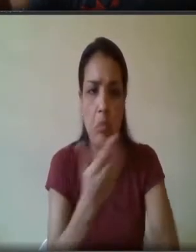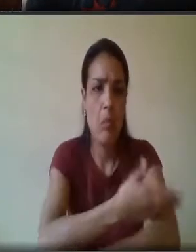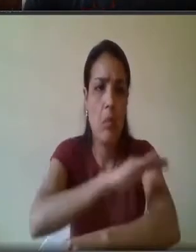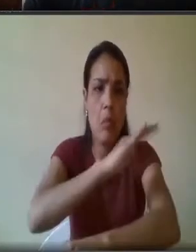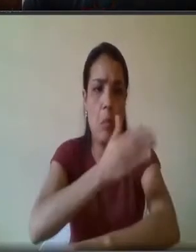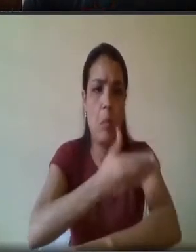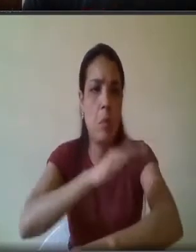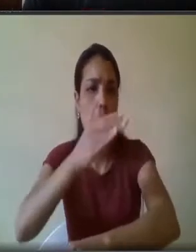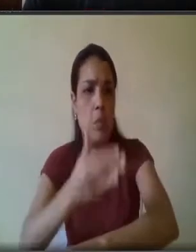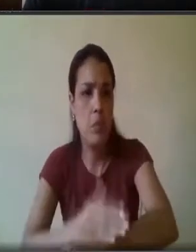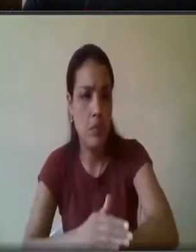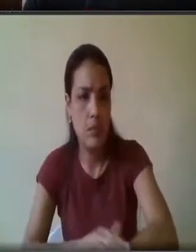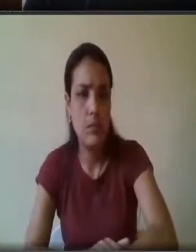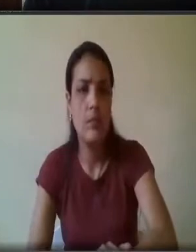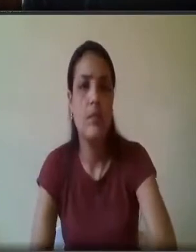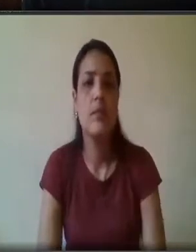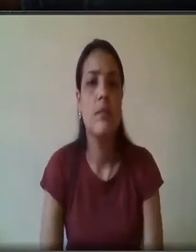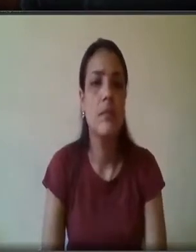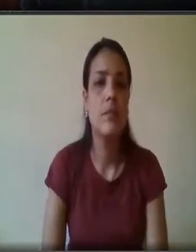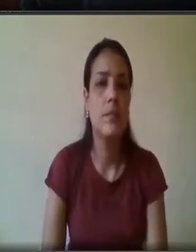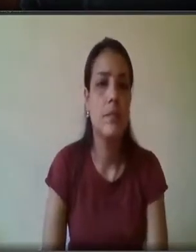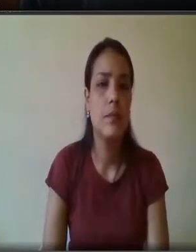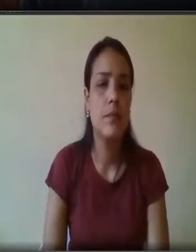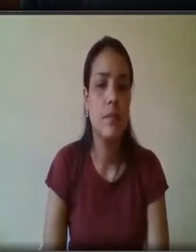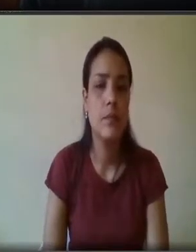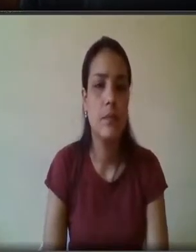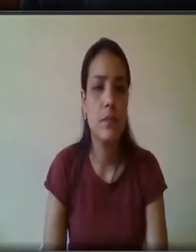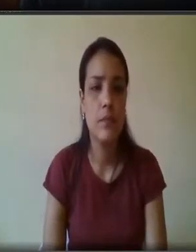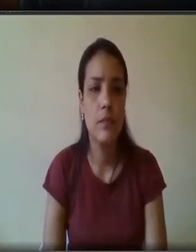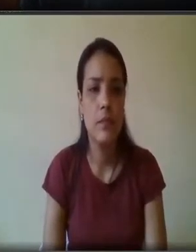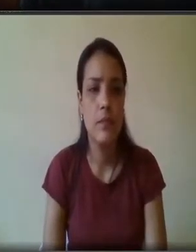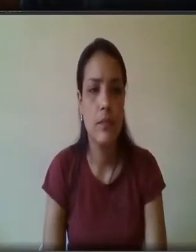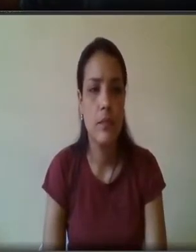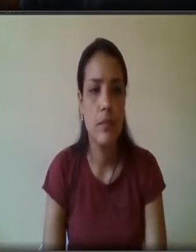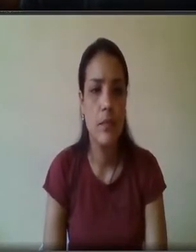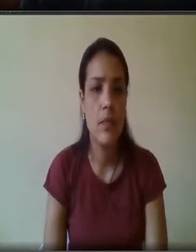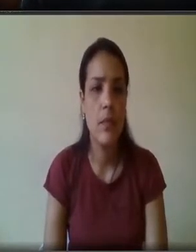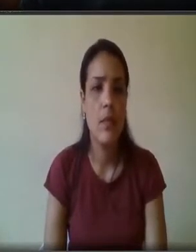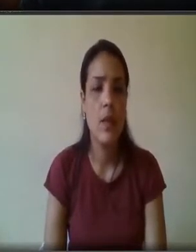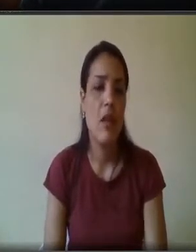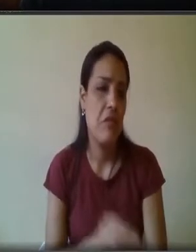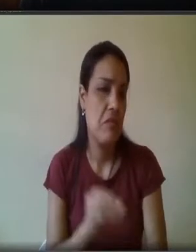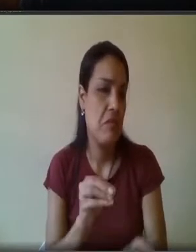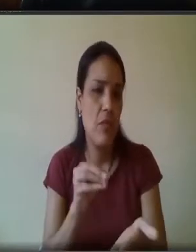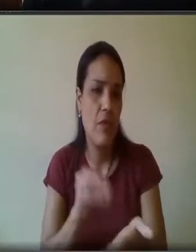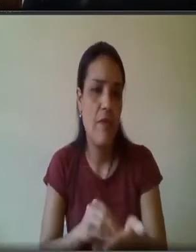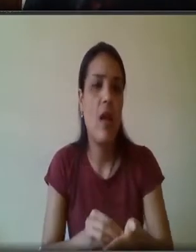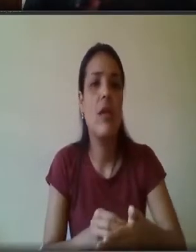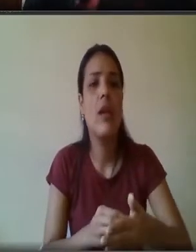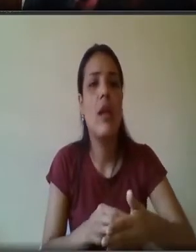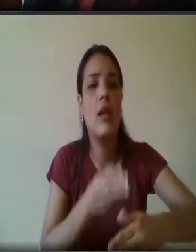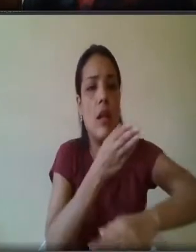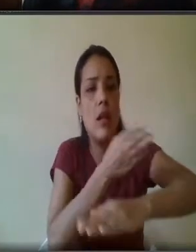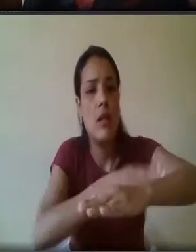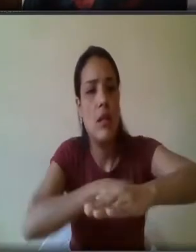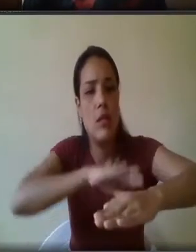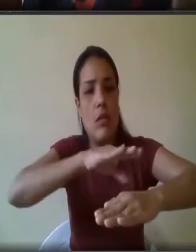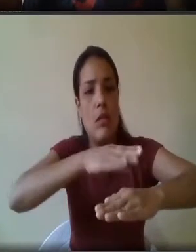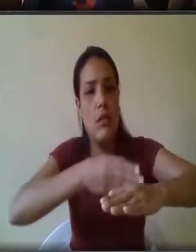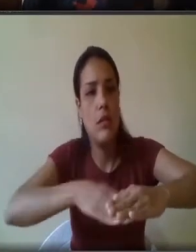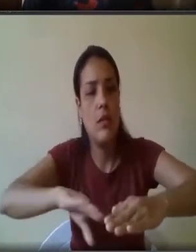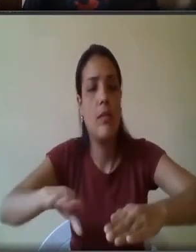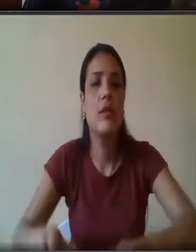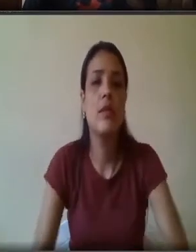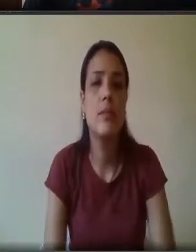não a orogênese, que é a colisão das placas tectônicas ou separação. Tá? O Brasil vai